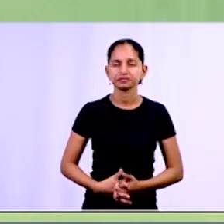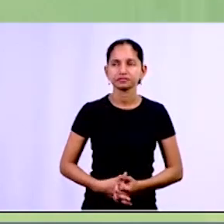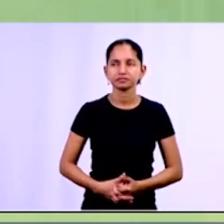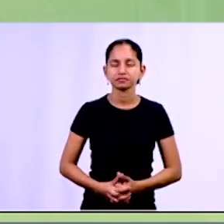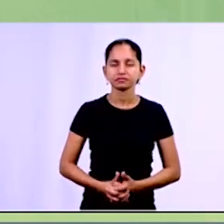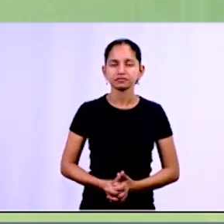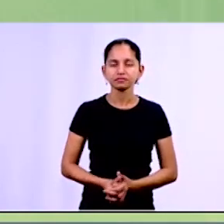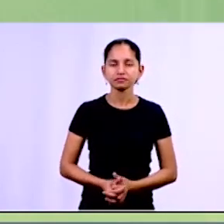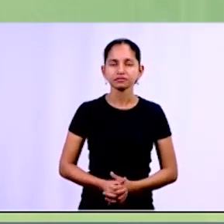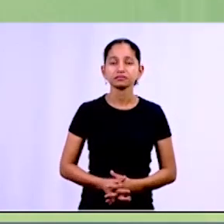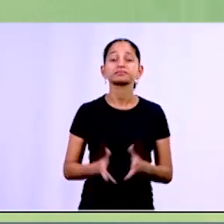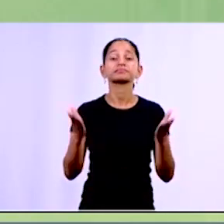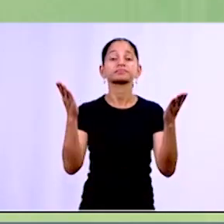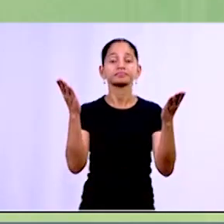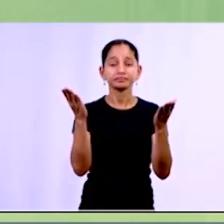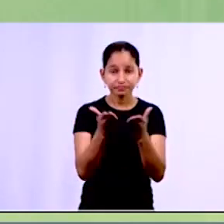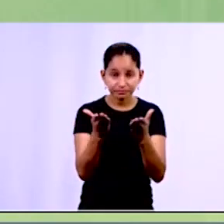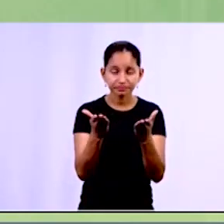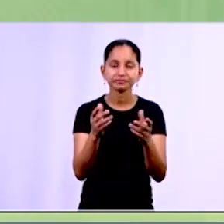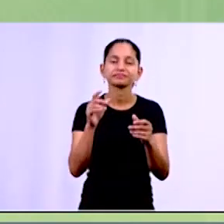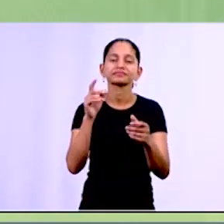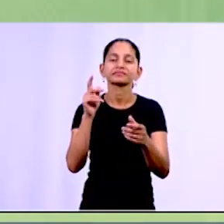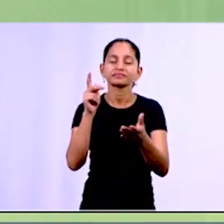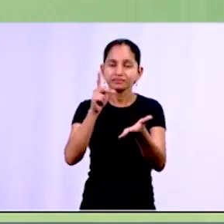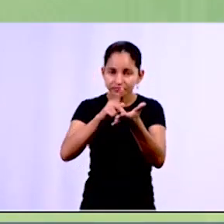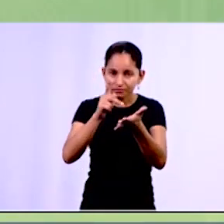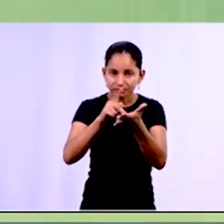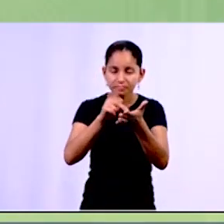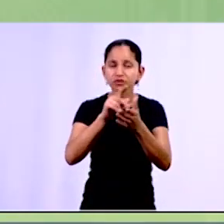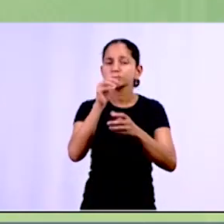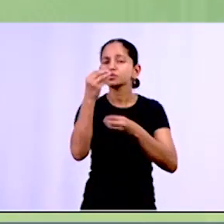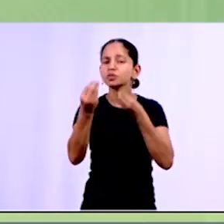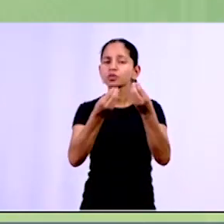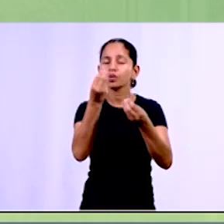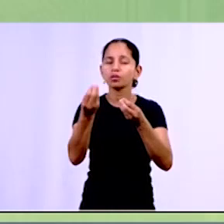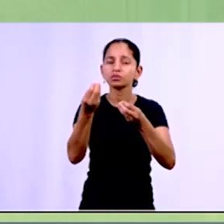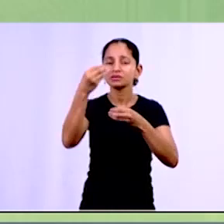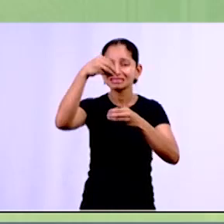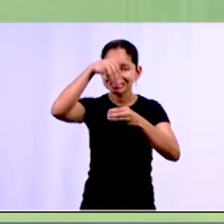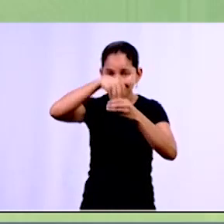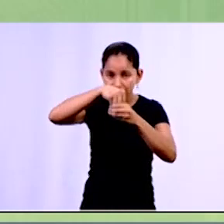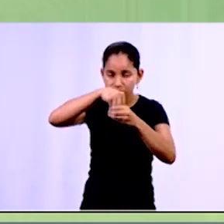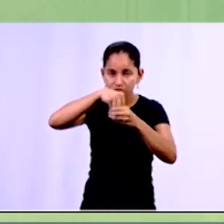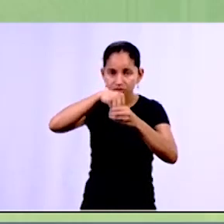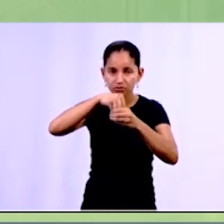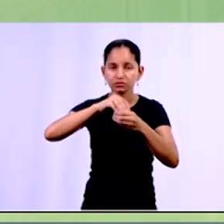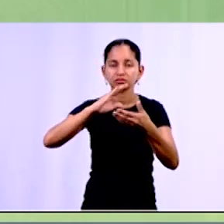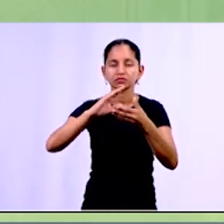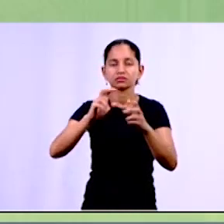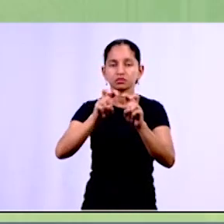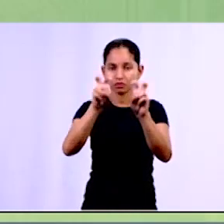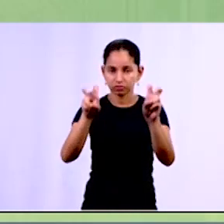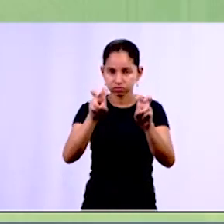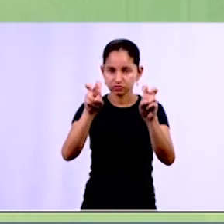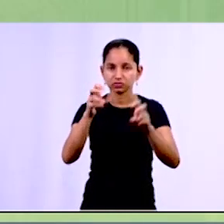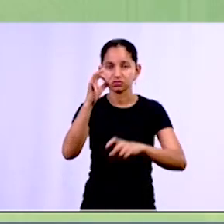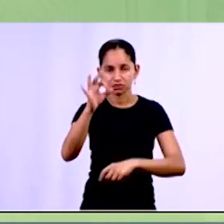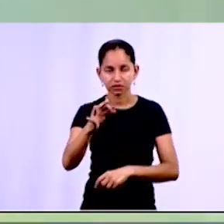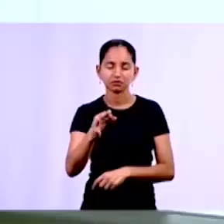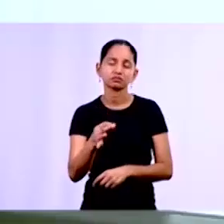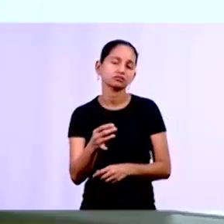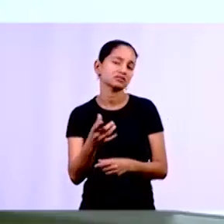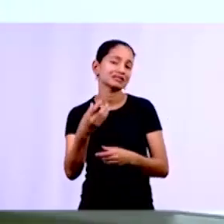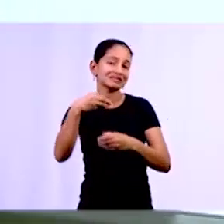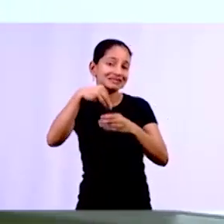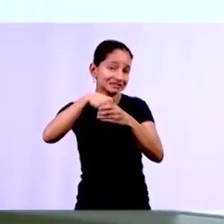Gente, agora vamos falar de arquitetura de computadores. O que compõe o computador? Né? A gente primeiro tem o que